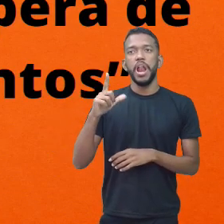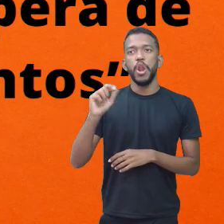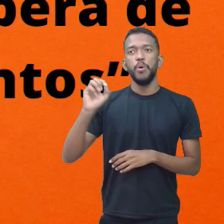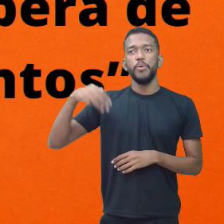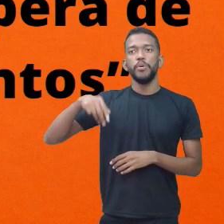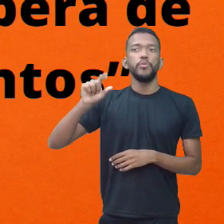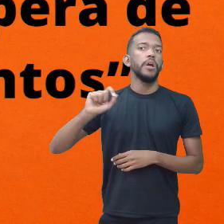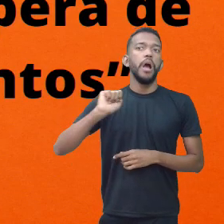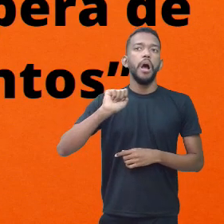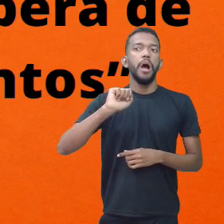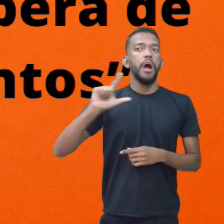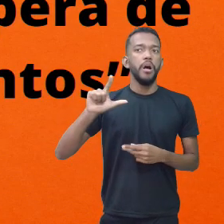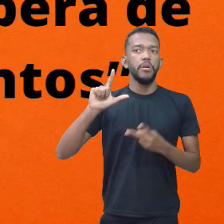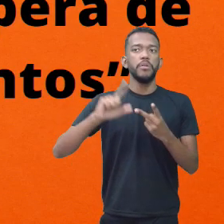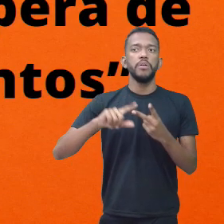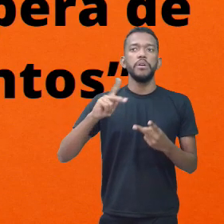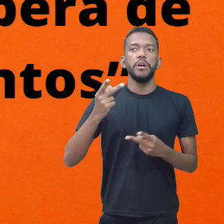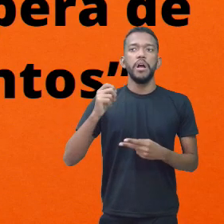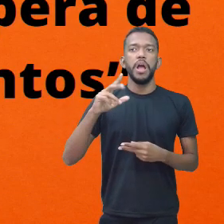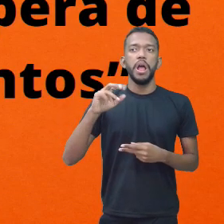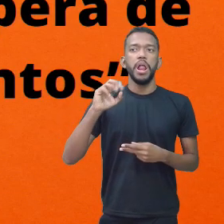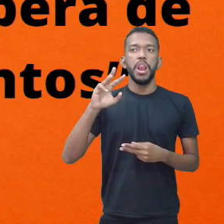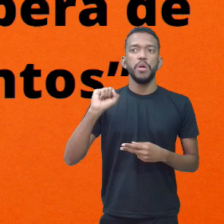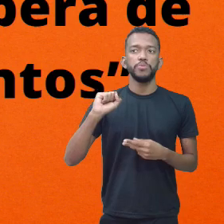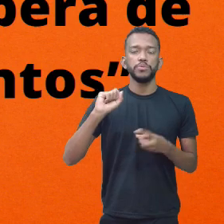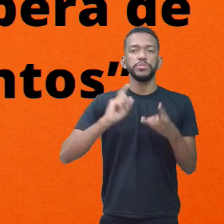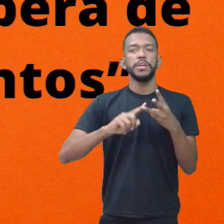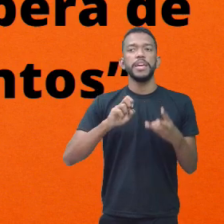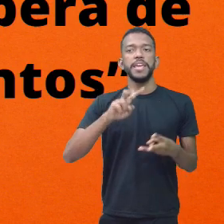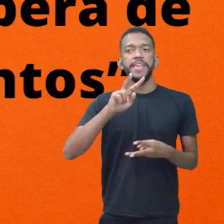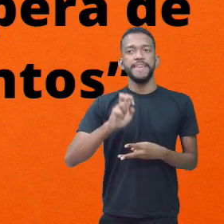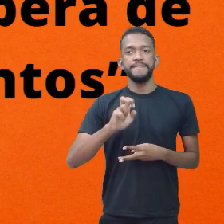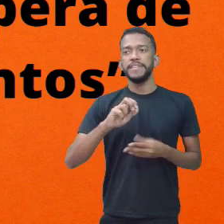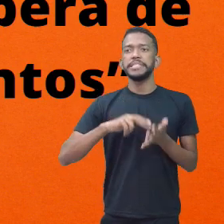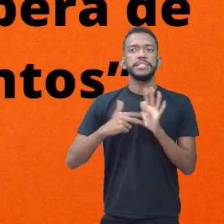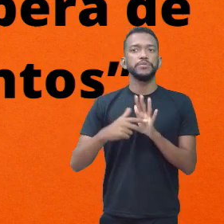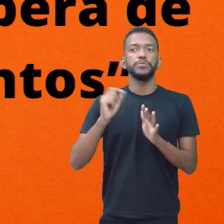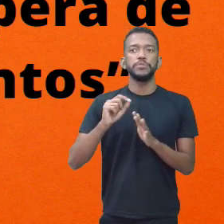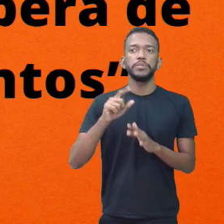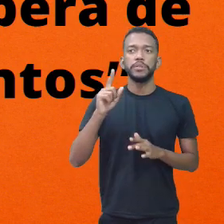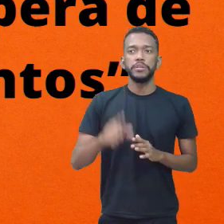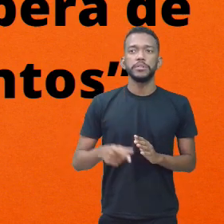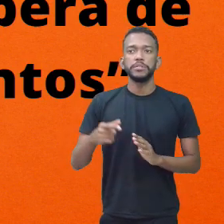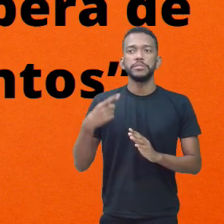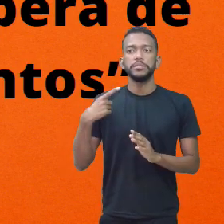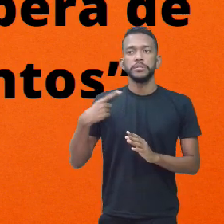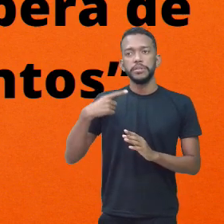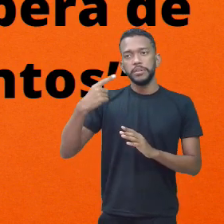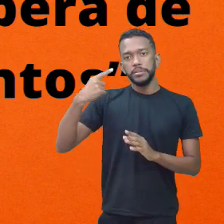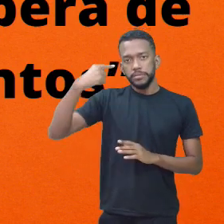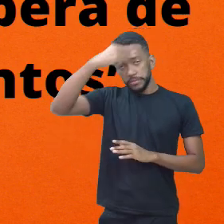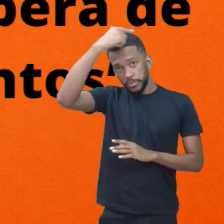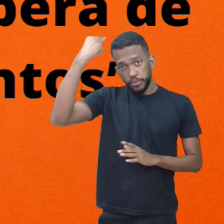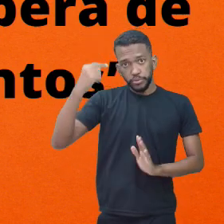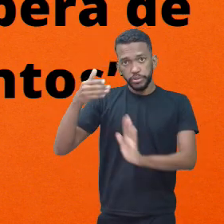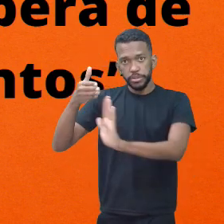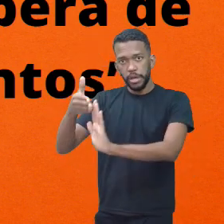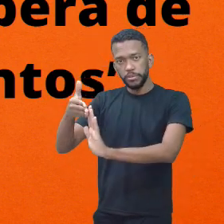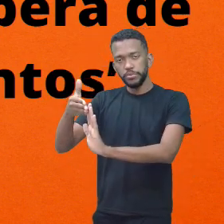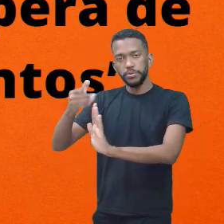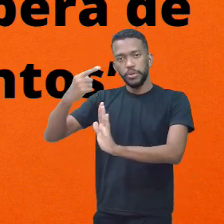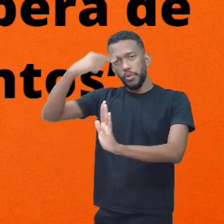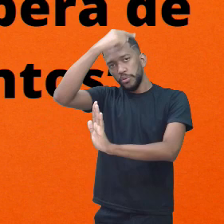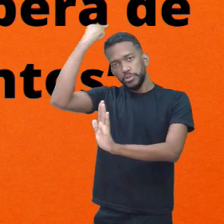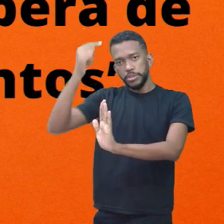Hallows Eve, palavra que vem do inglês antigo e que significa véspera de todos os santos. Por que véspera de todos os